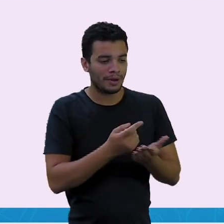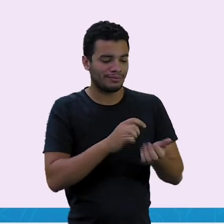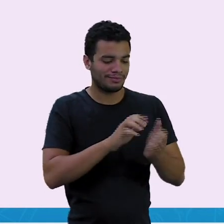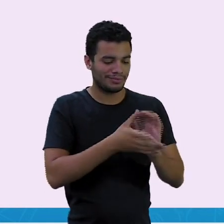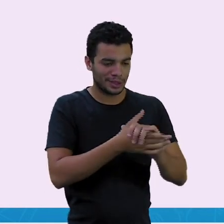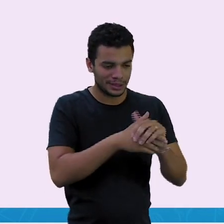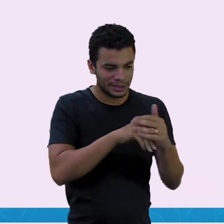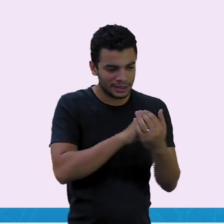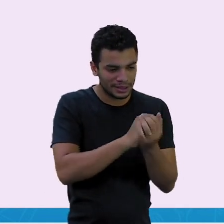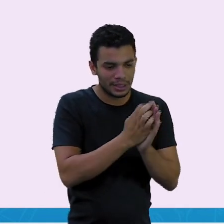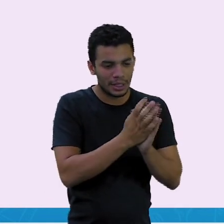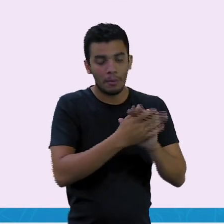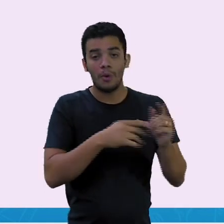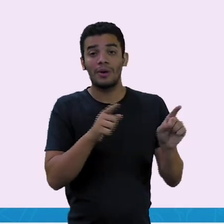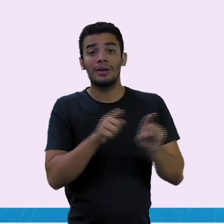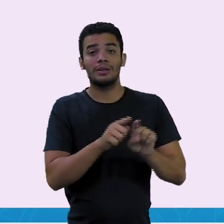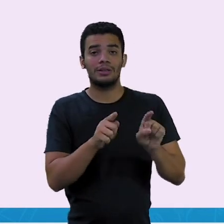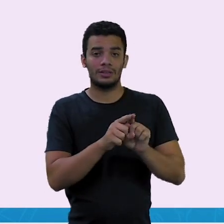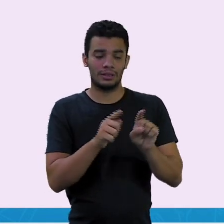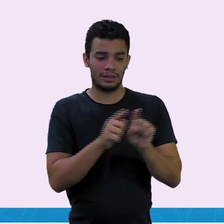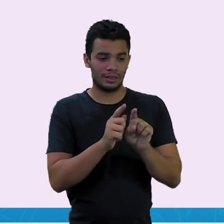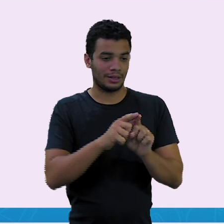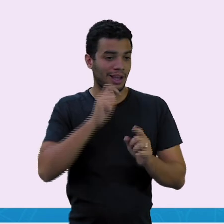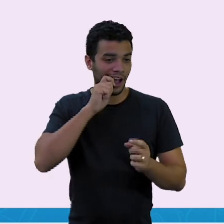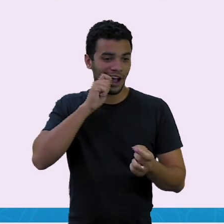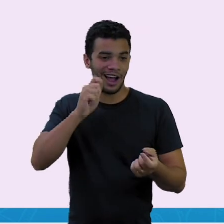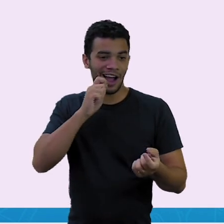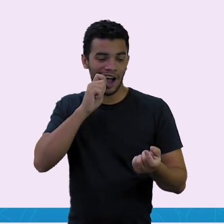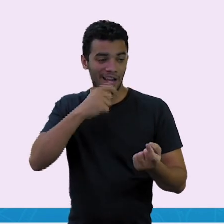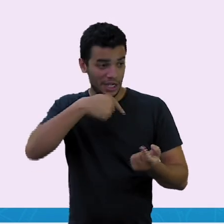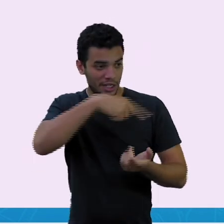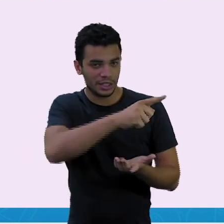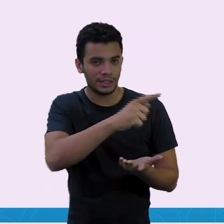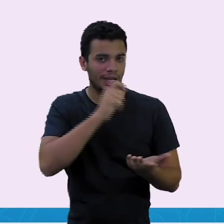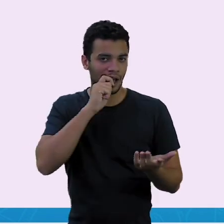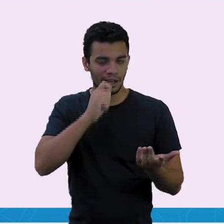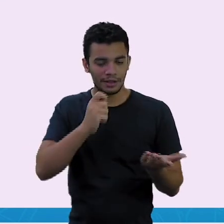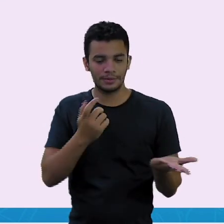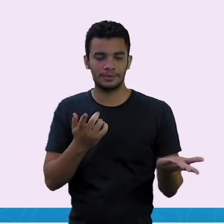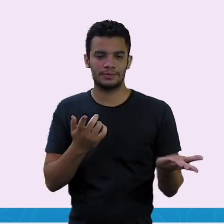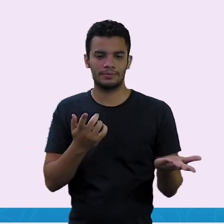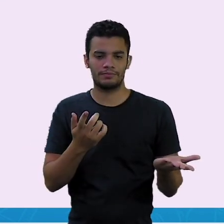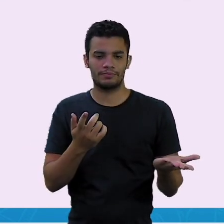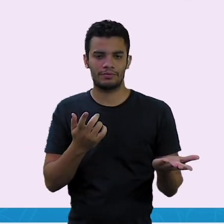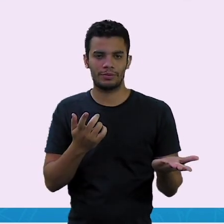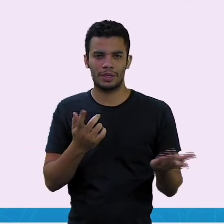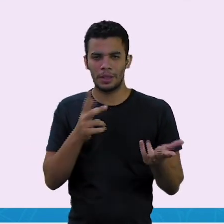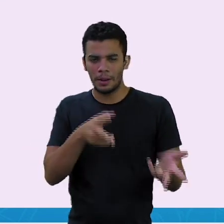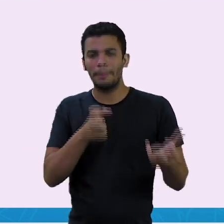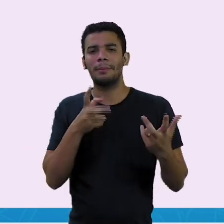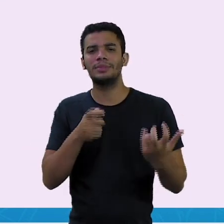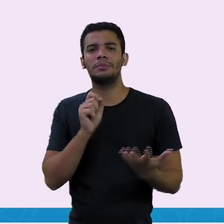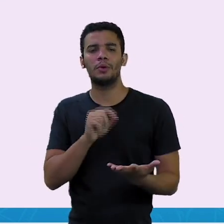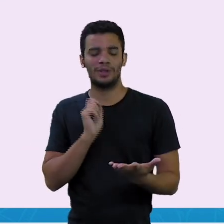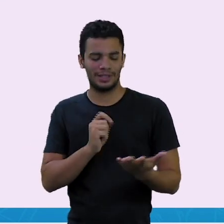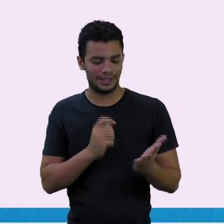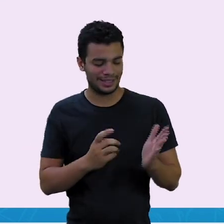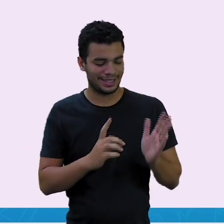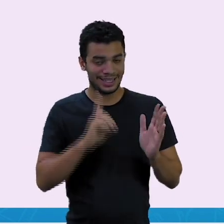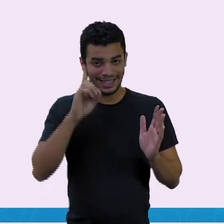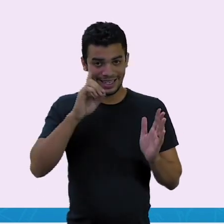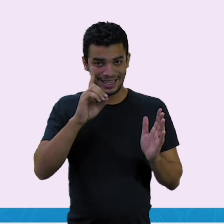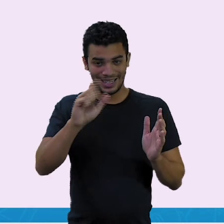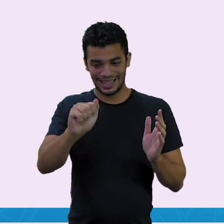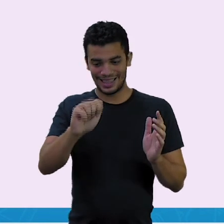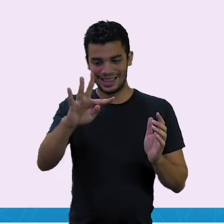dentista arrancar um dente. Volto logo. Vocês percebem que ele tem a data e a assinatura? É